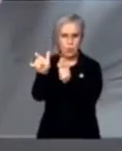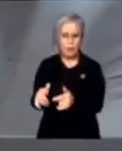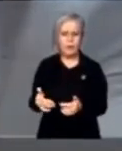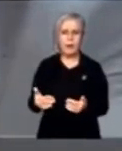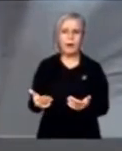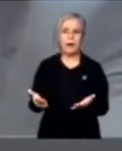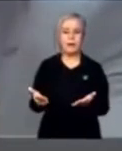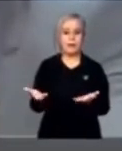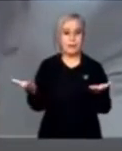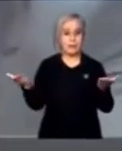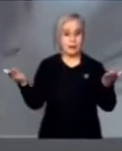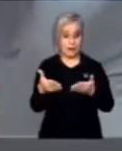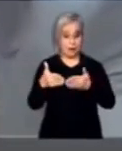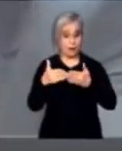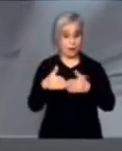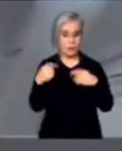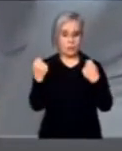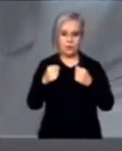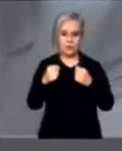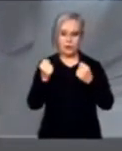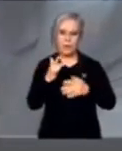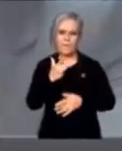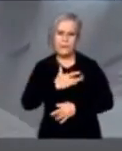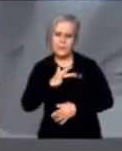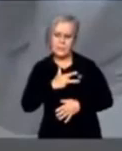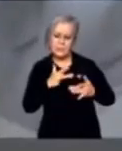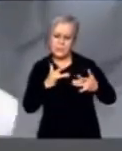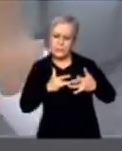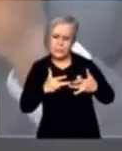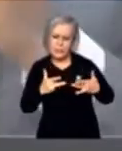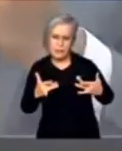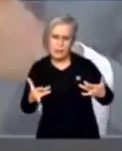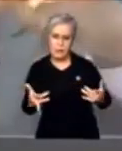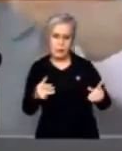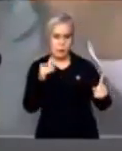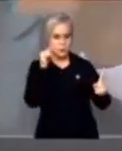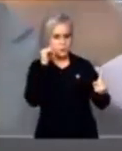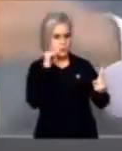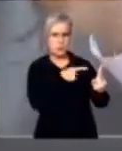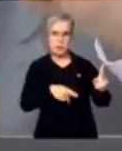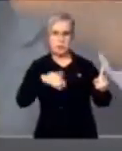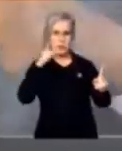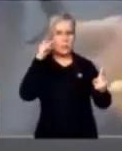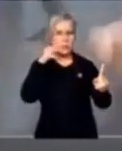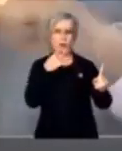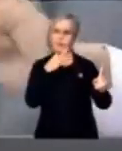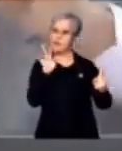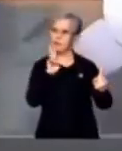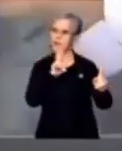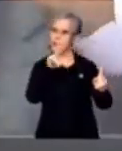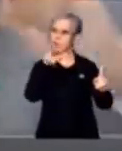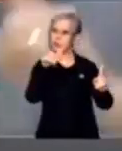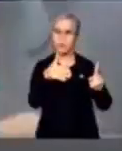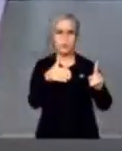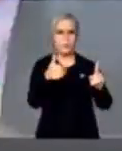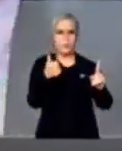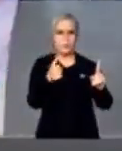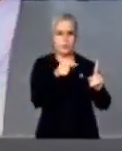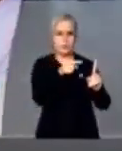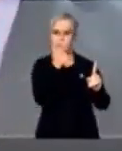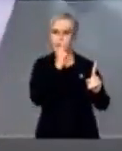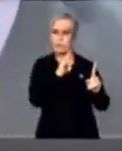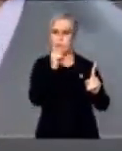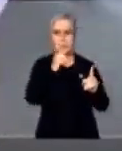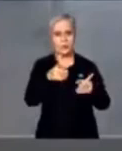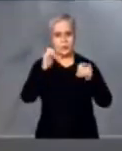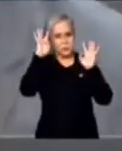O que se pede neste momento é que se tenha misericórdia, aliás, uma palavra que ela não conhece, nunca pediu e jamais pedirá, porque eles são incapazes de